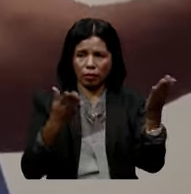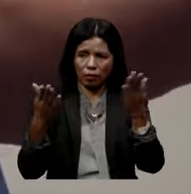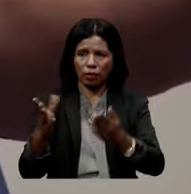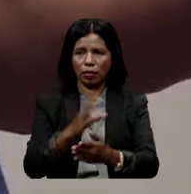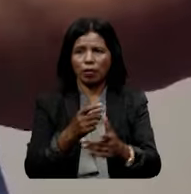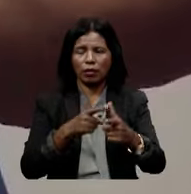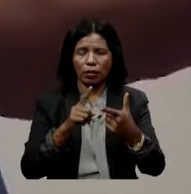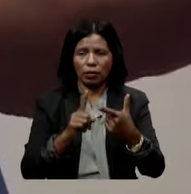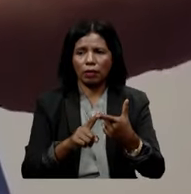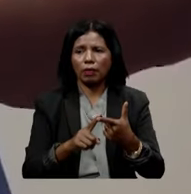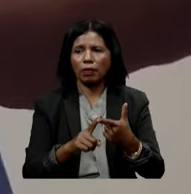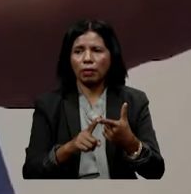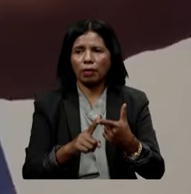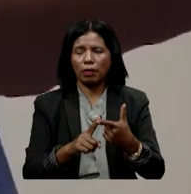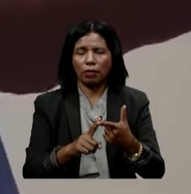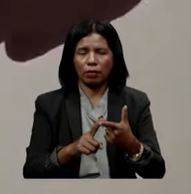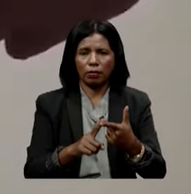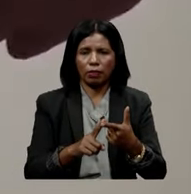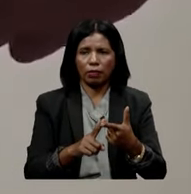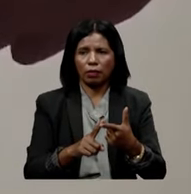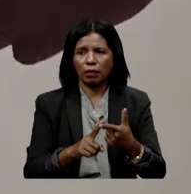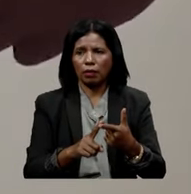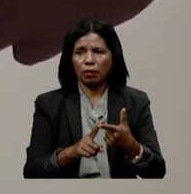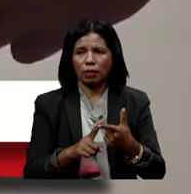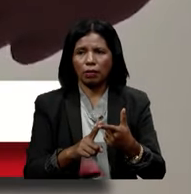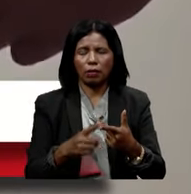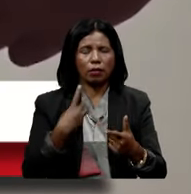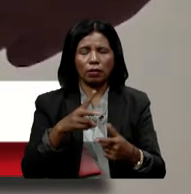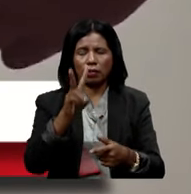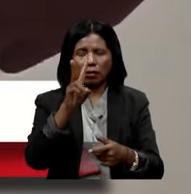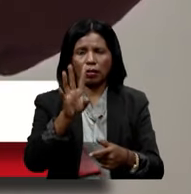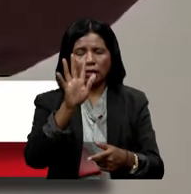kung tunay sa nule yan sa nulo kung i-consegue na lima